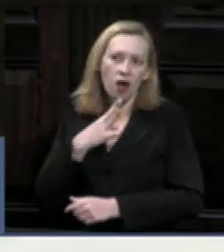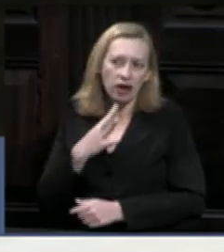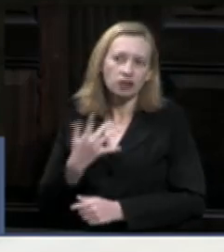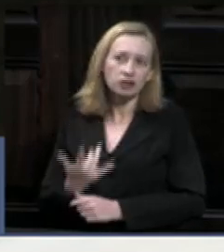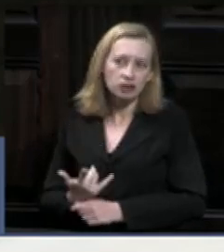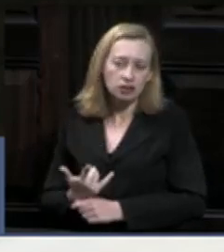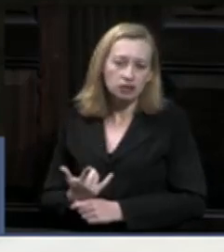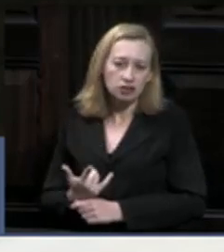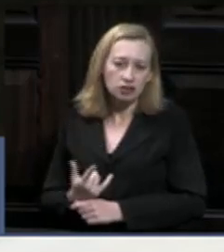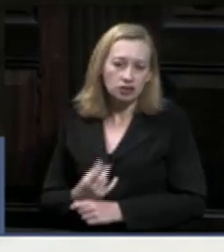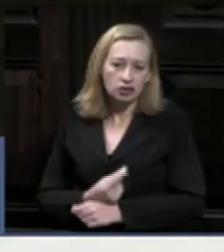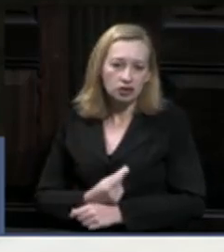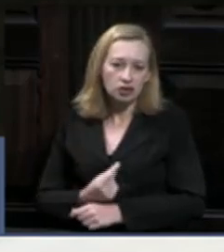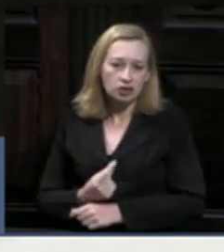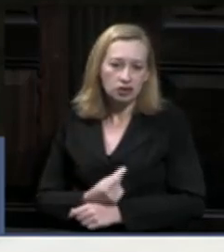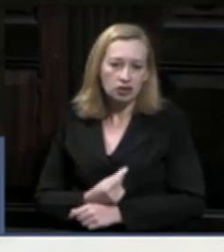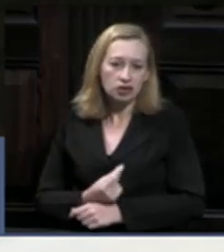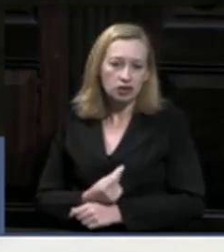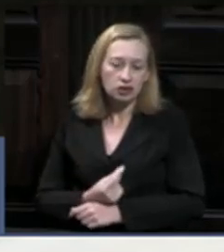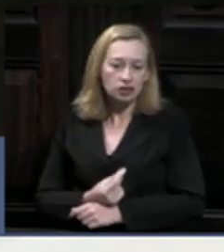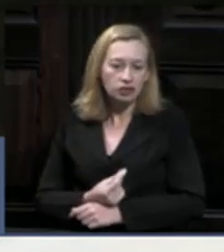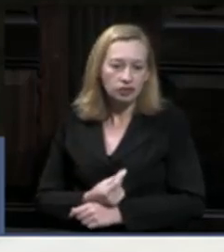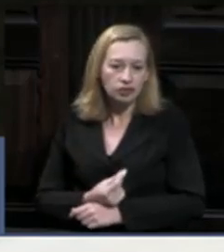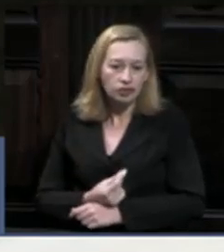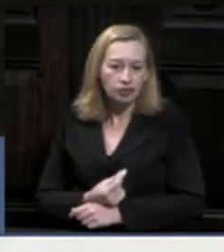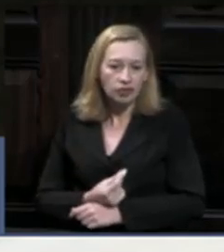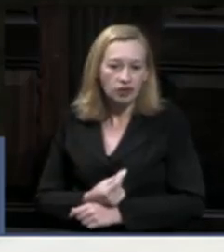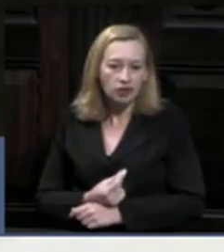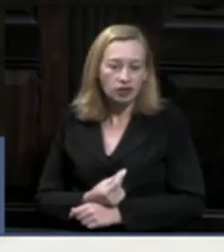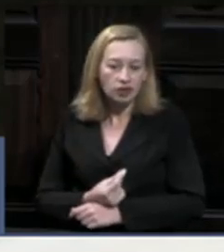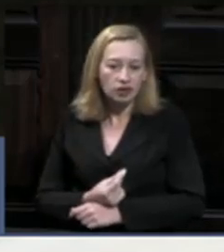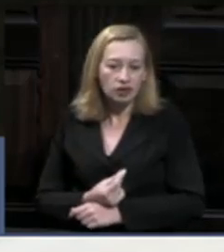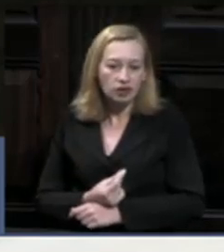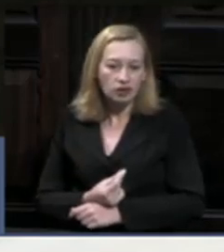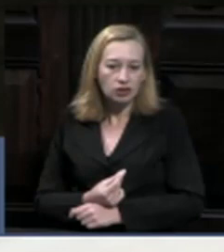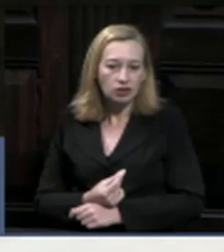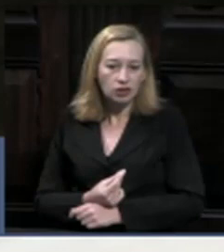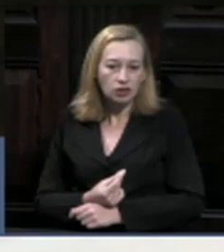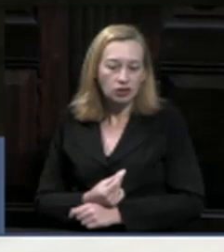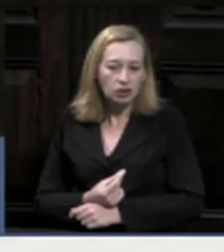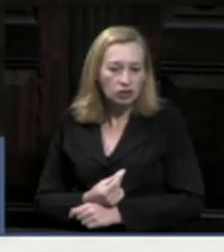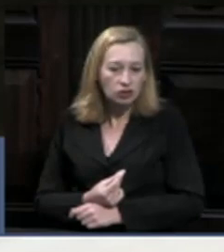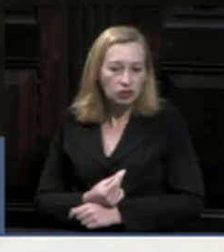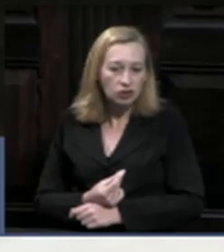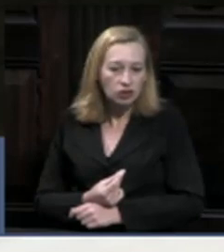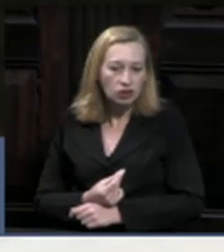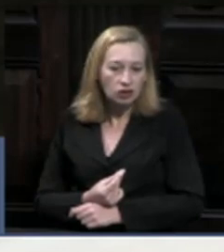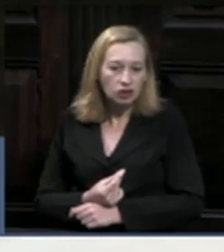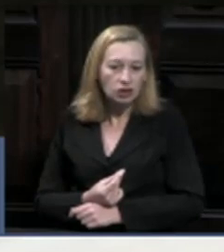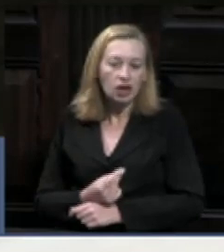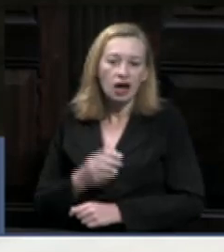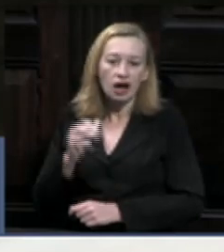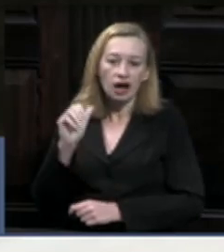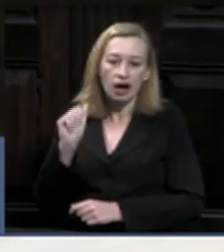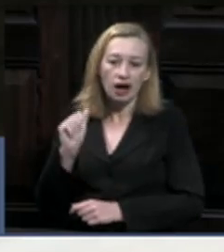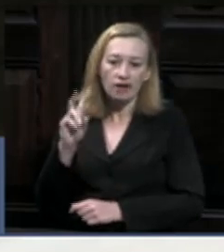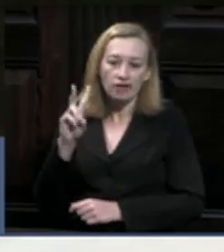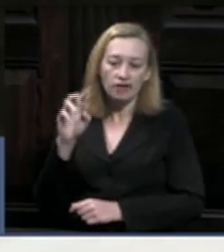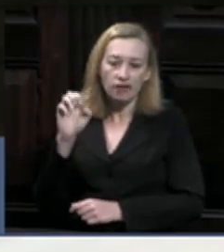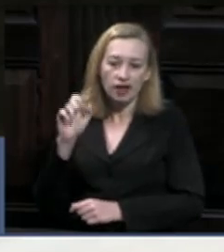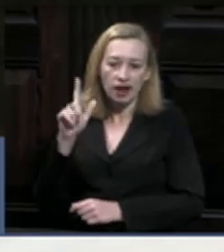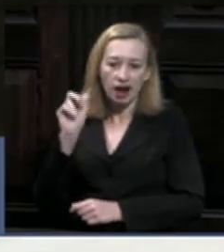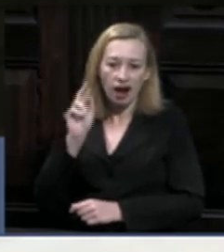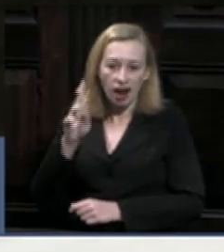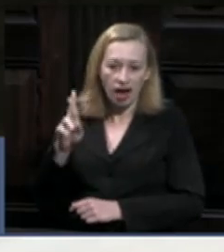saindo de paty do alferes centro indo para um de seus distritos avelar para ter um